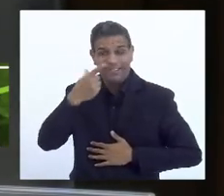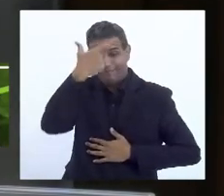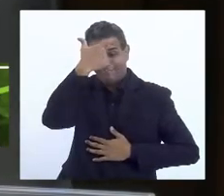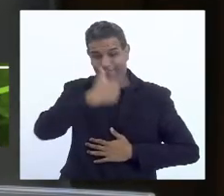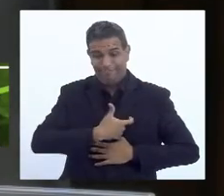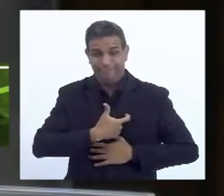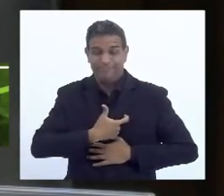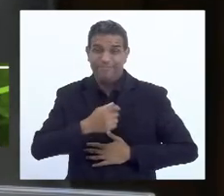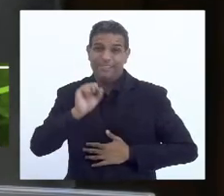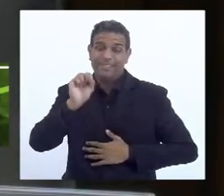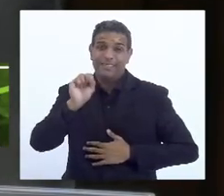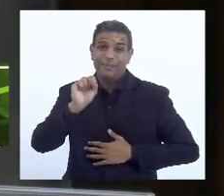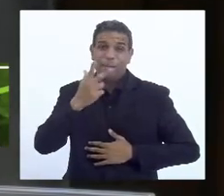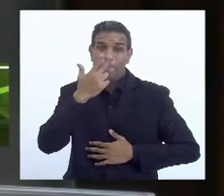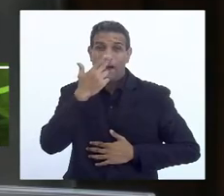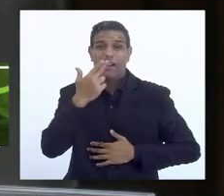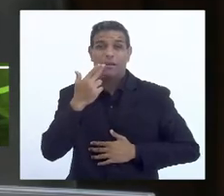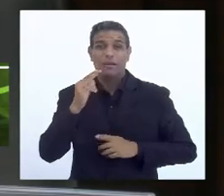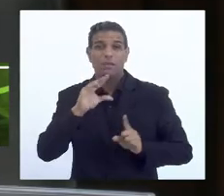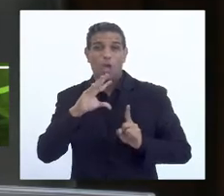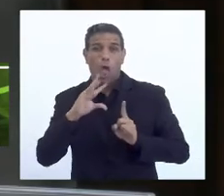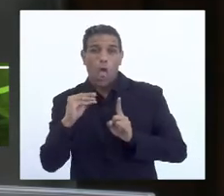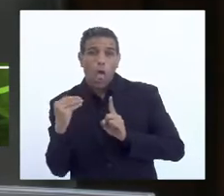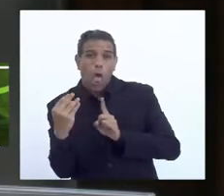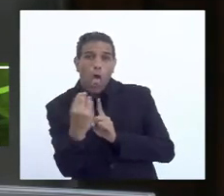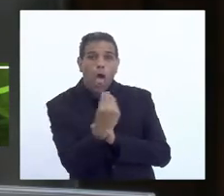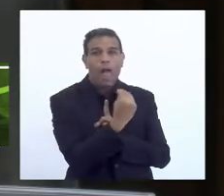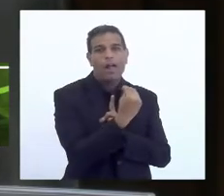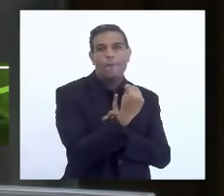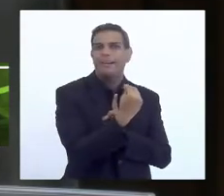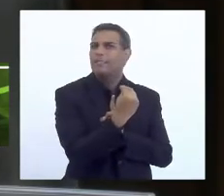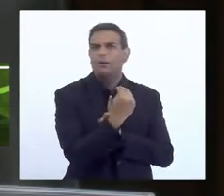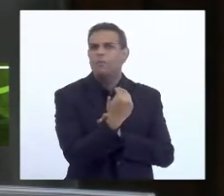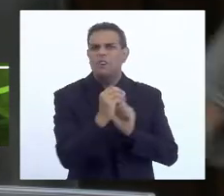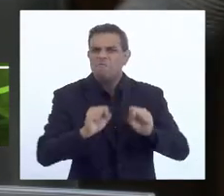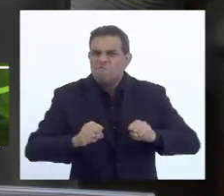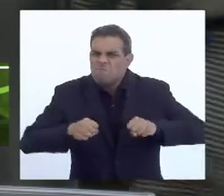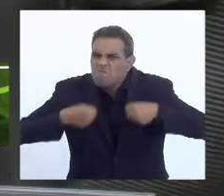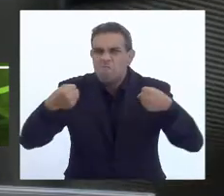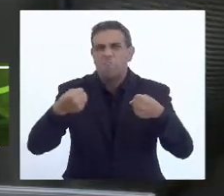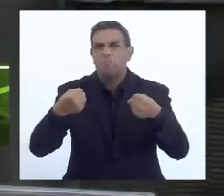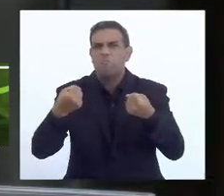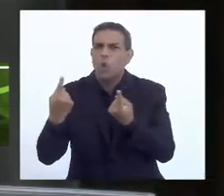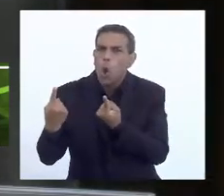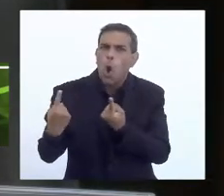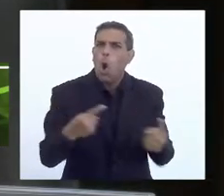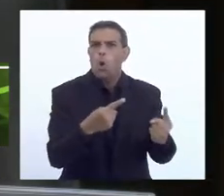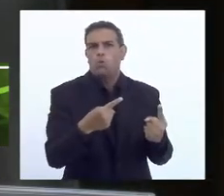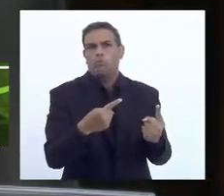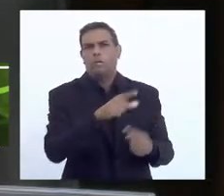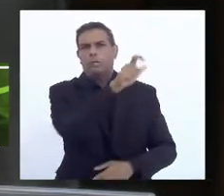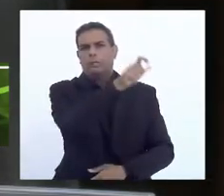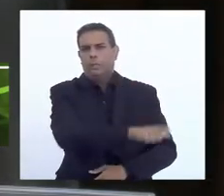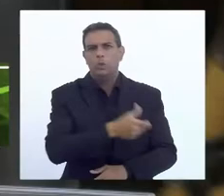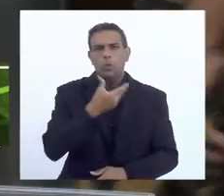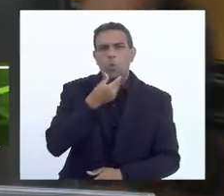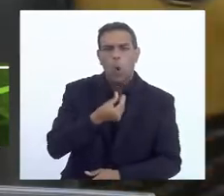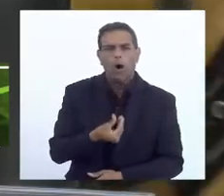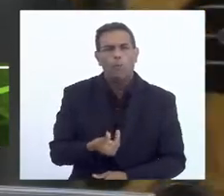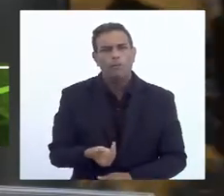foi assediada, mas, acima de tudo, eu sou uma deputada que reagiu a um assédio, que